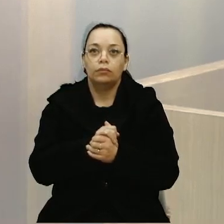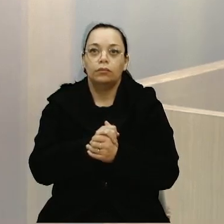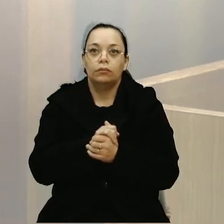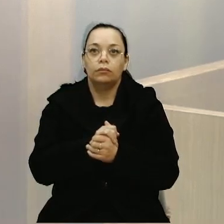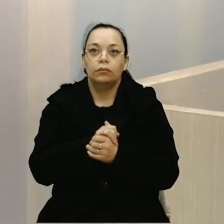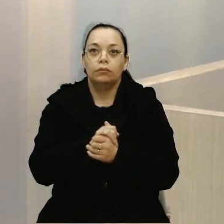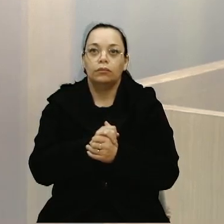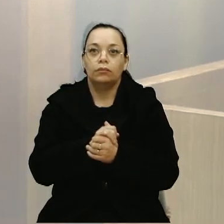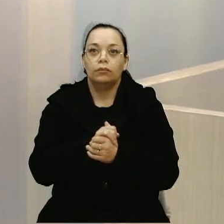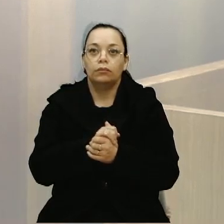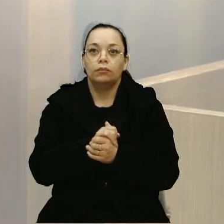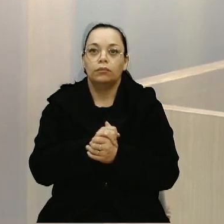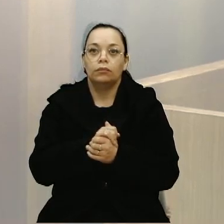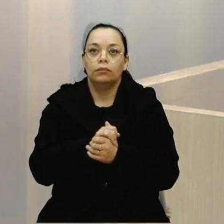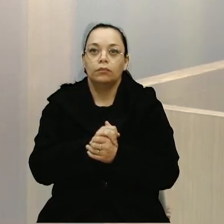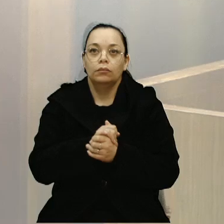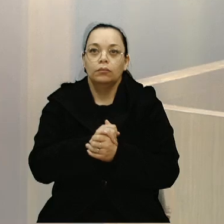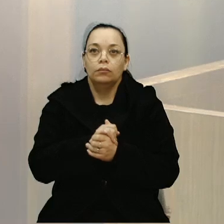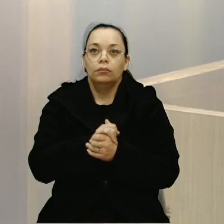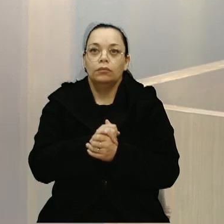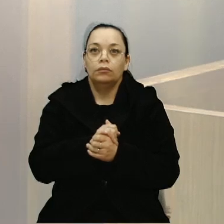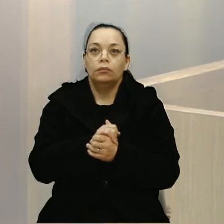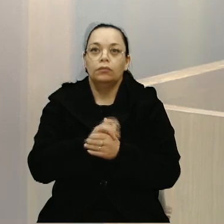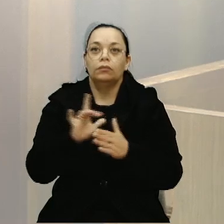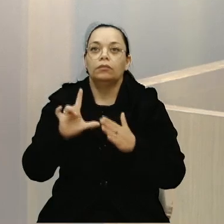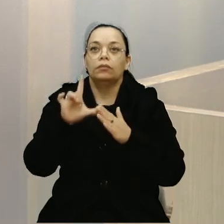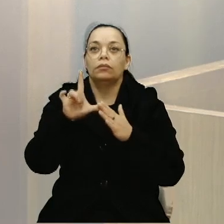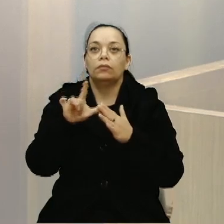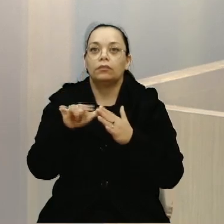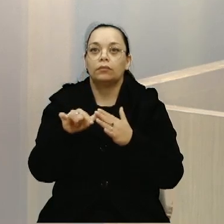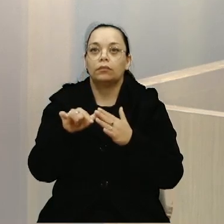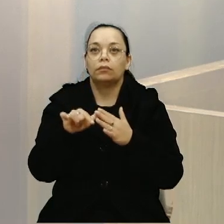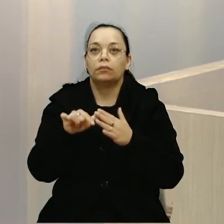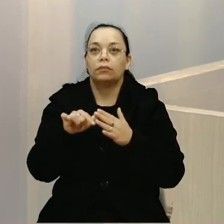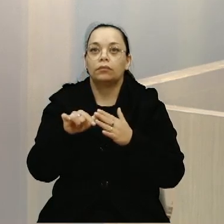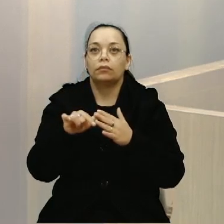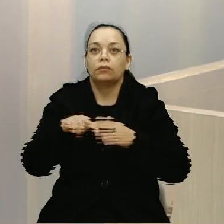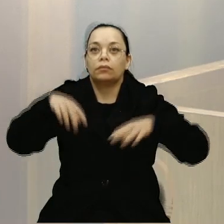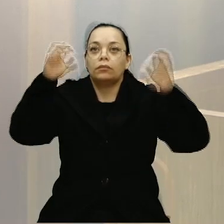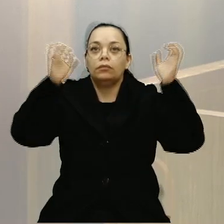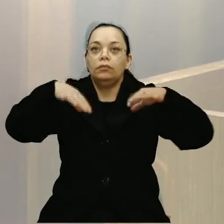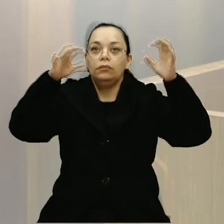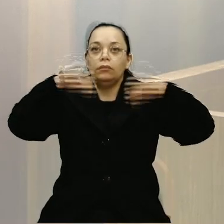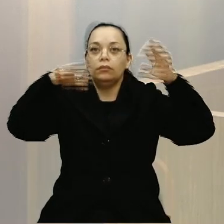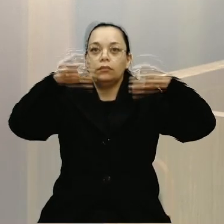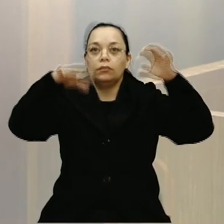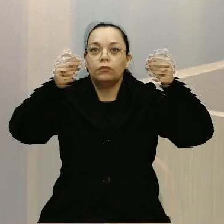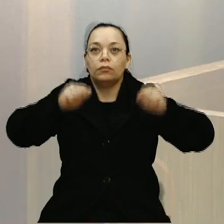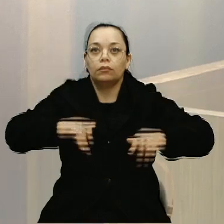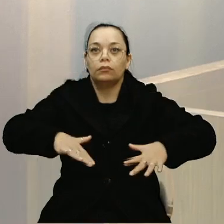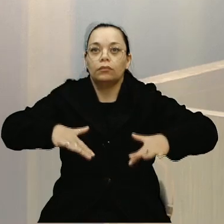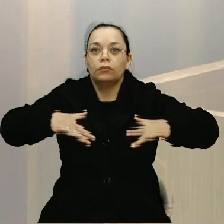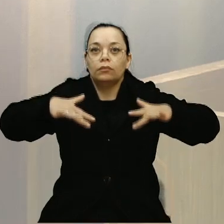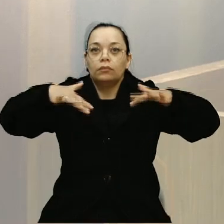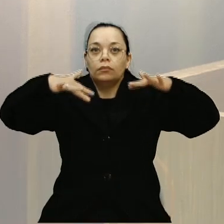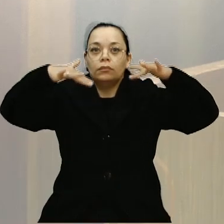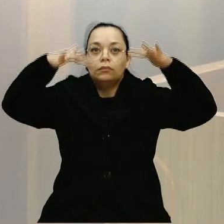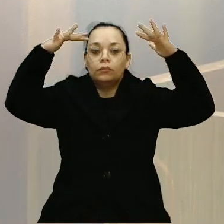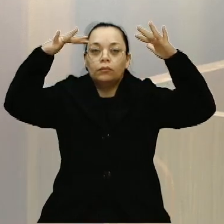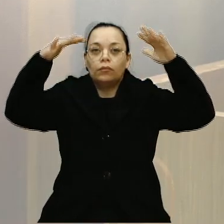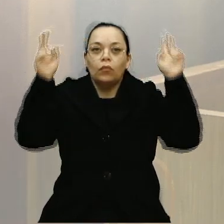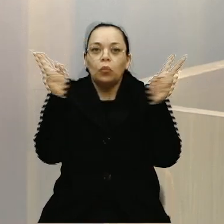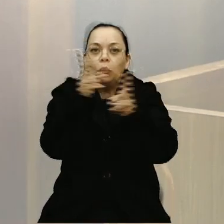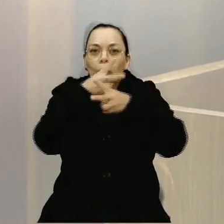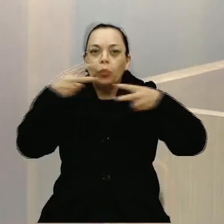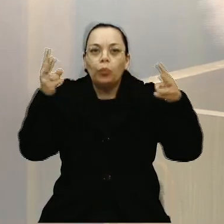E dizer que depois veio as enchentes, né? Essas enchentes, esses